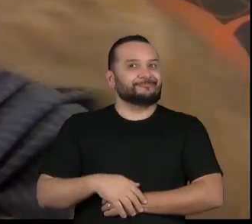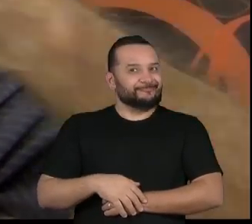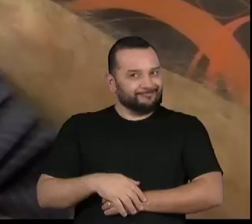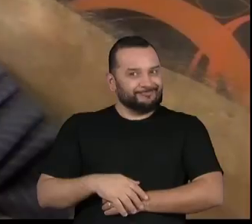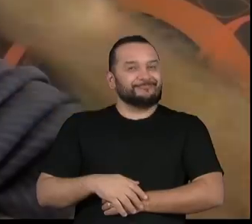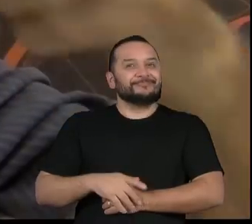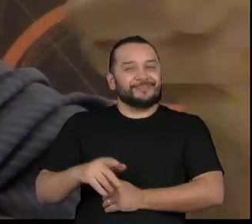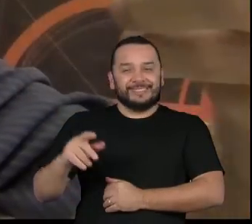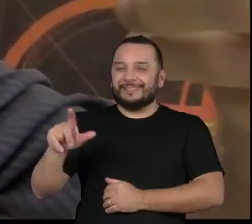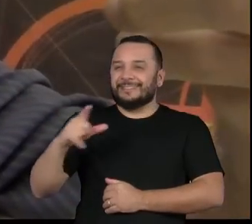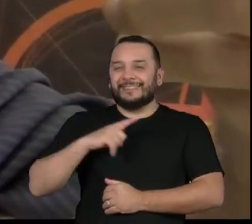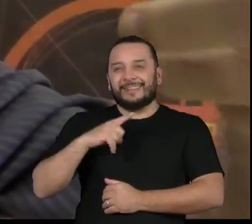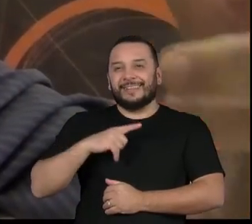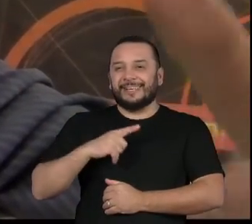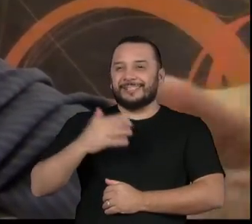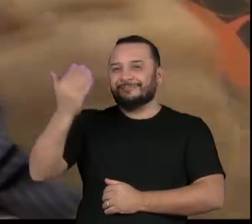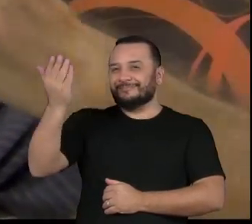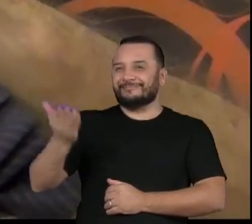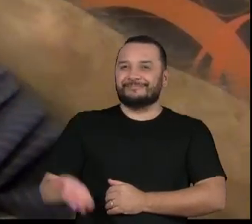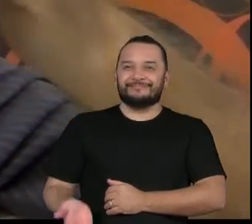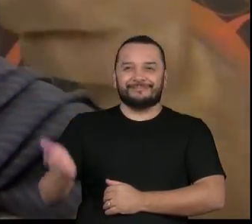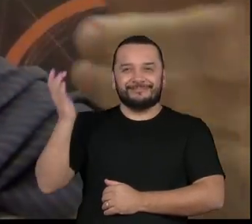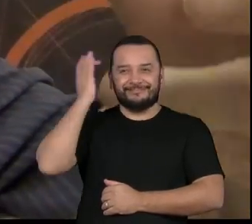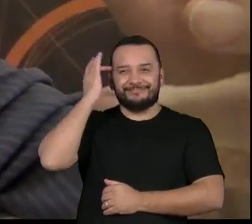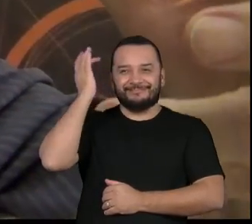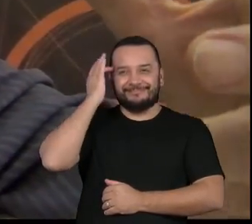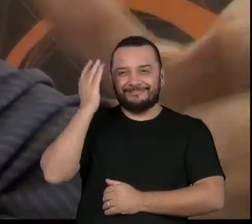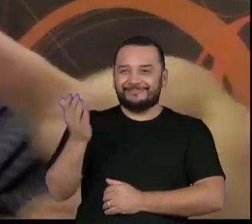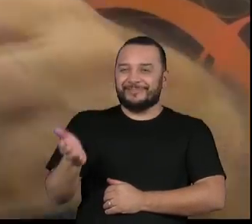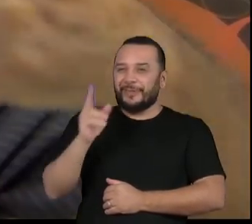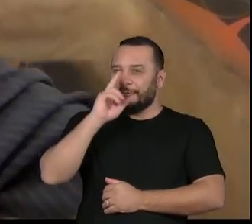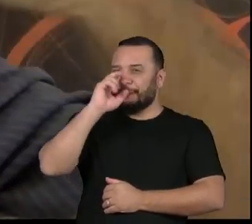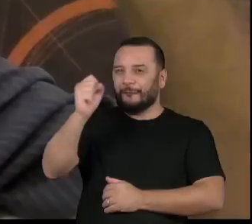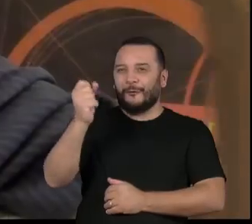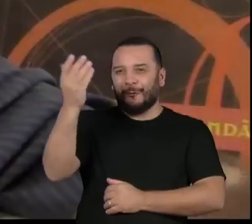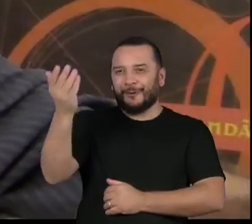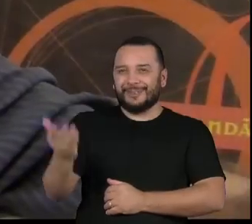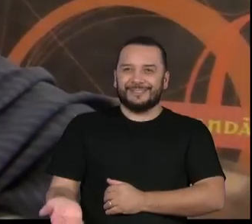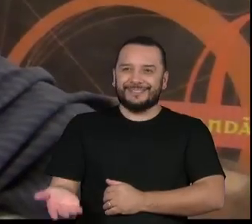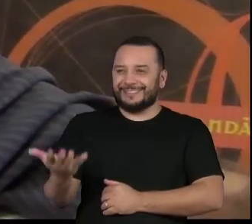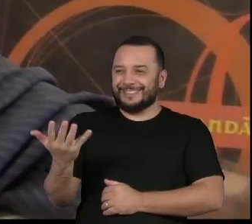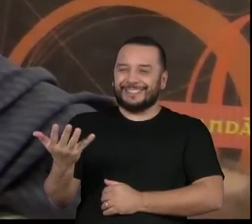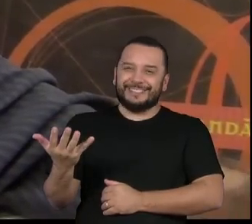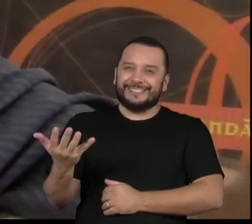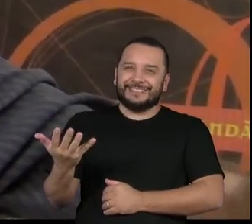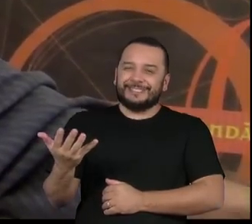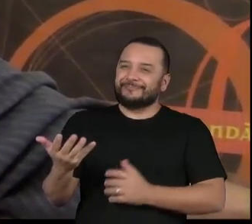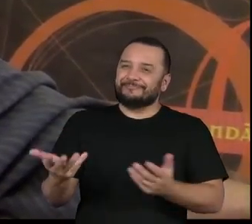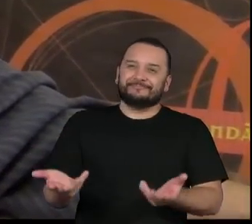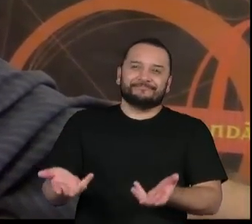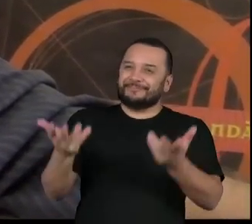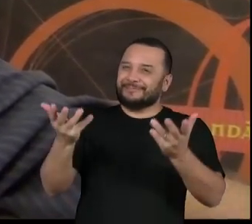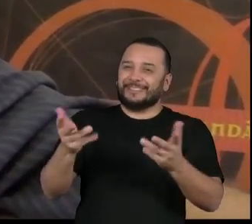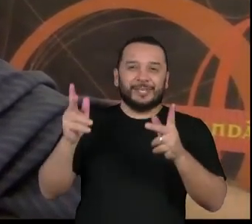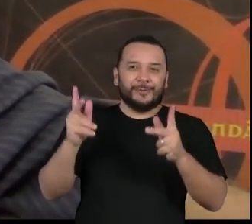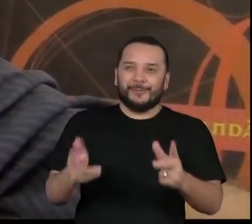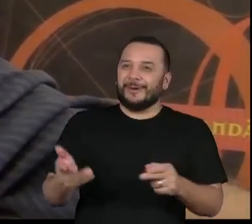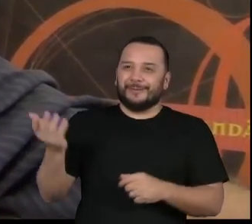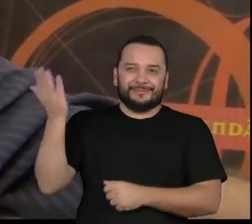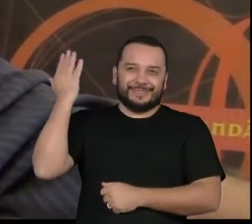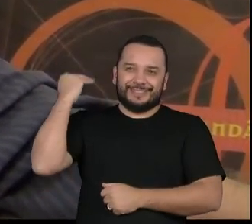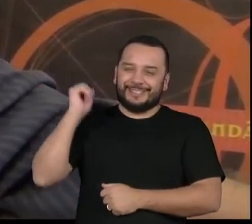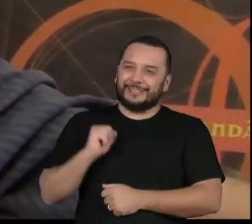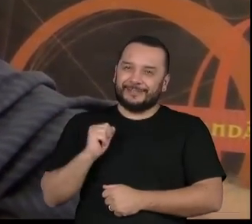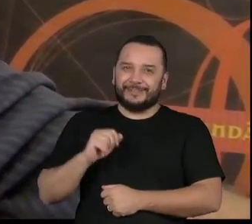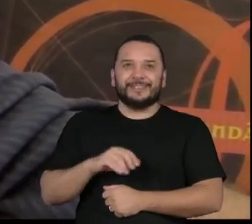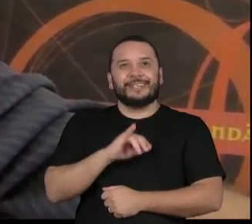mesma vitalidade e a mesma força e o mesmo vigor de quando chegou a São Paulo,